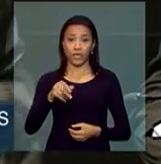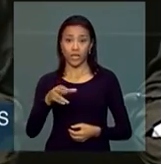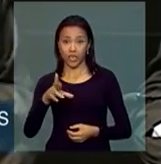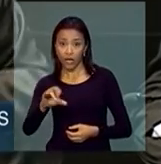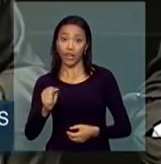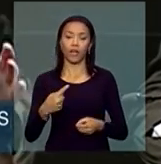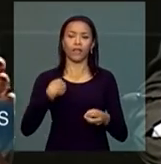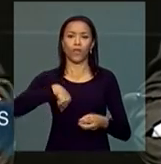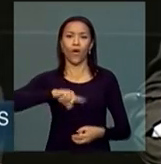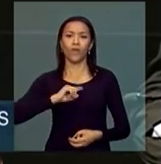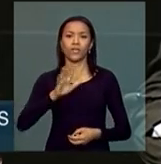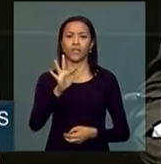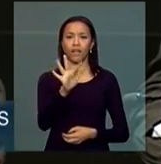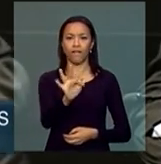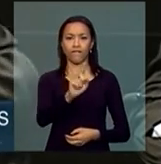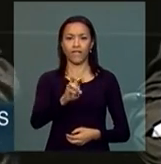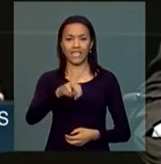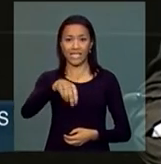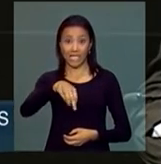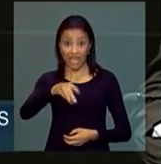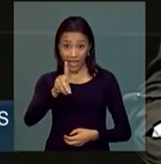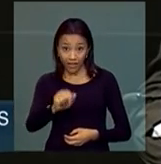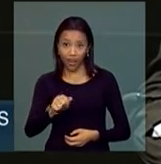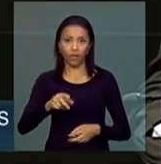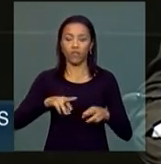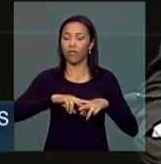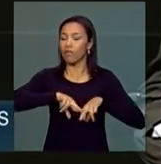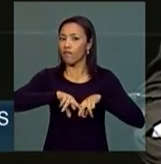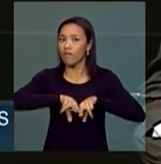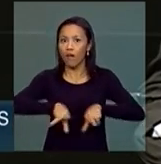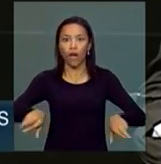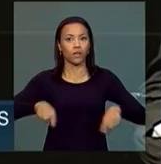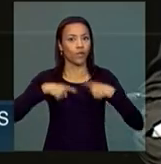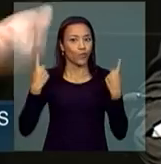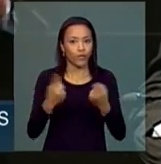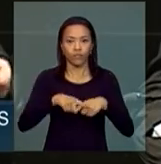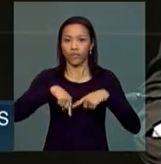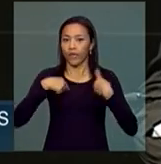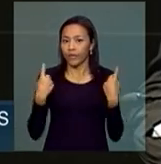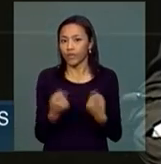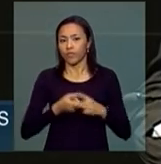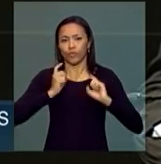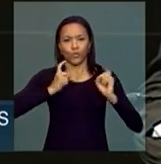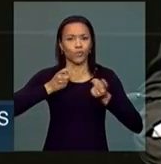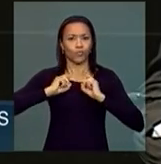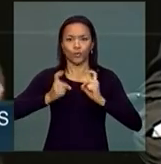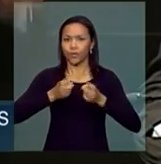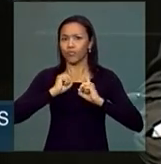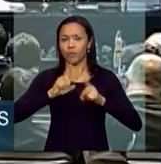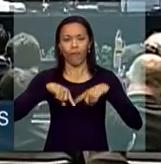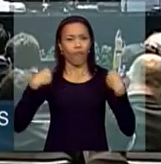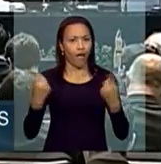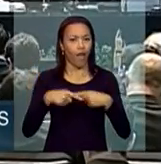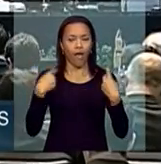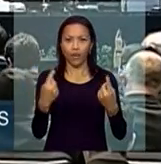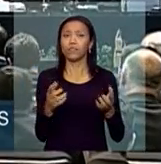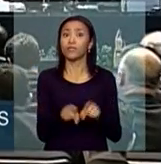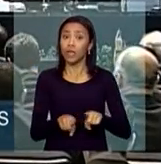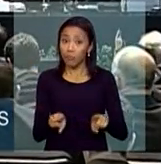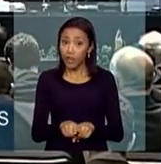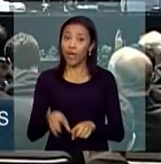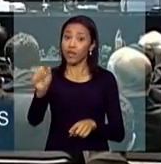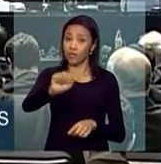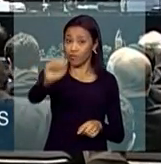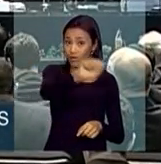Fazenda, enfim, todos nós participamos de inúmeras reuniões e de muita discussão. E não só nós participamos, como as entidades